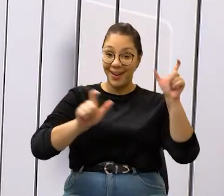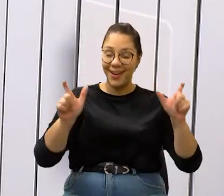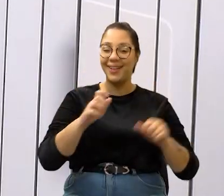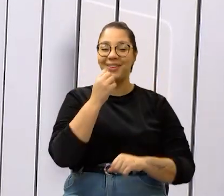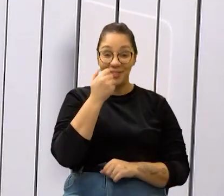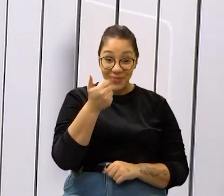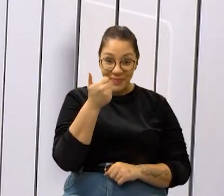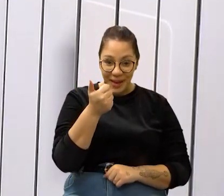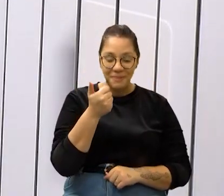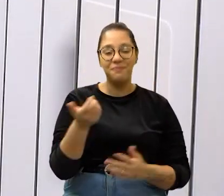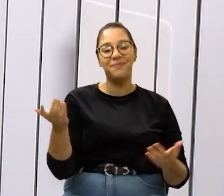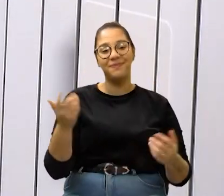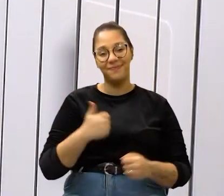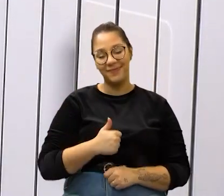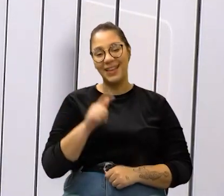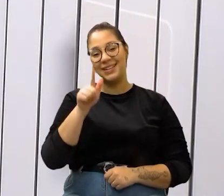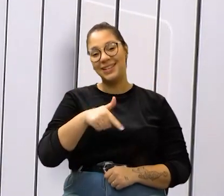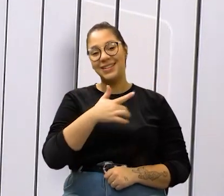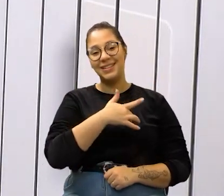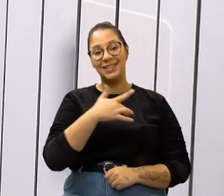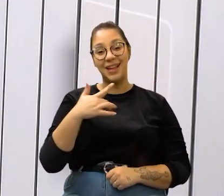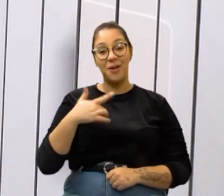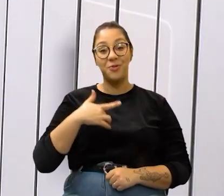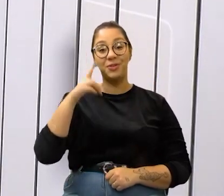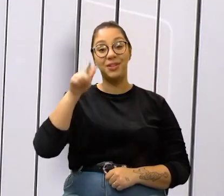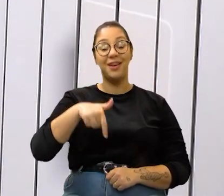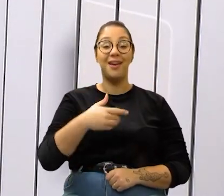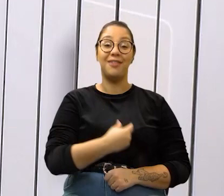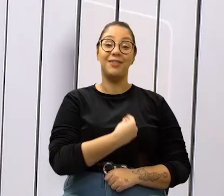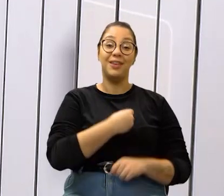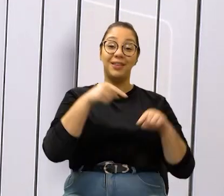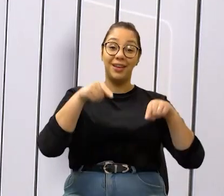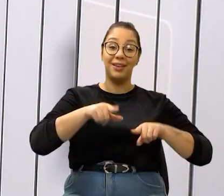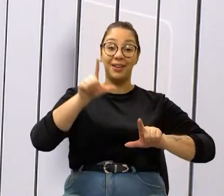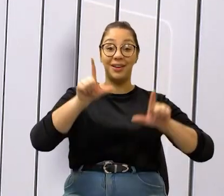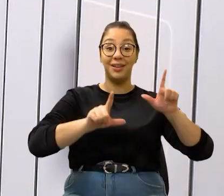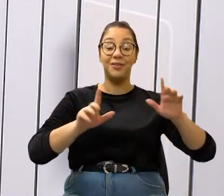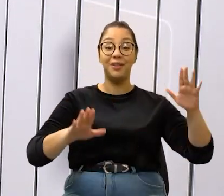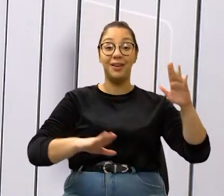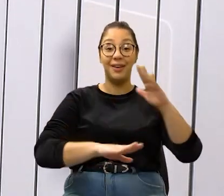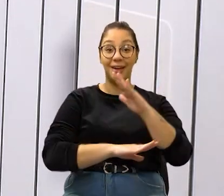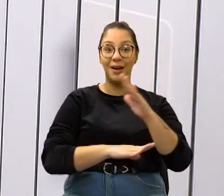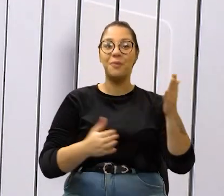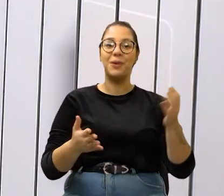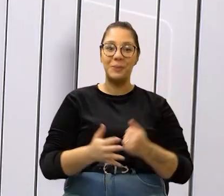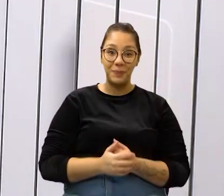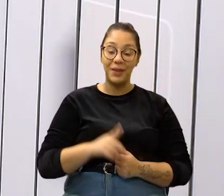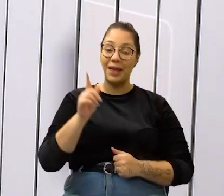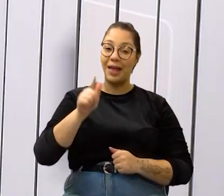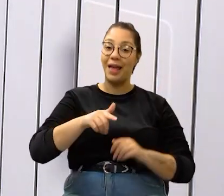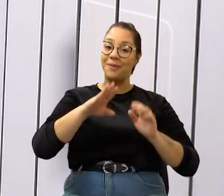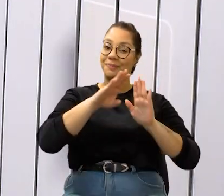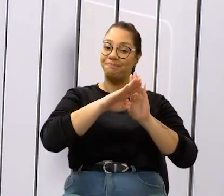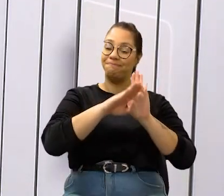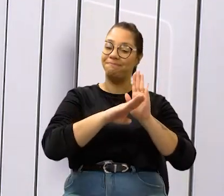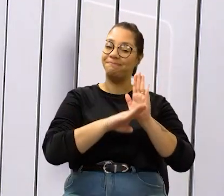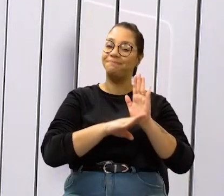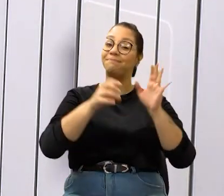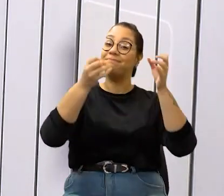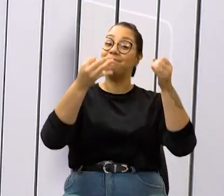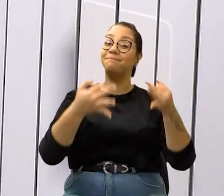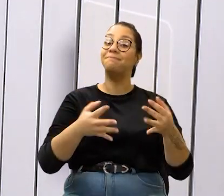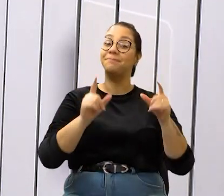Olá, gente, tudo bom? Mais um Saúde é Vida no ar aqui na TV Câmara Campinas. Mais um programa para